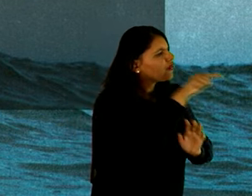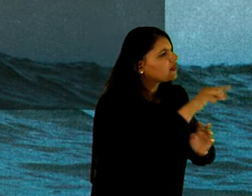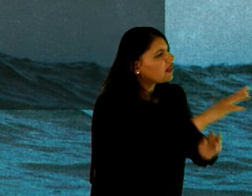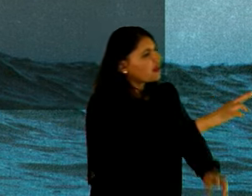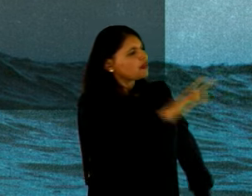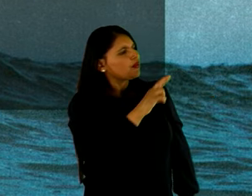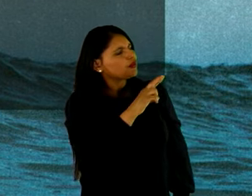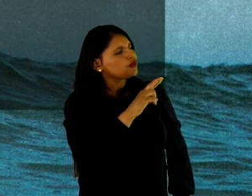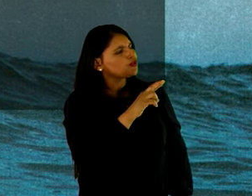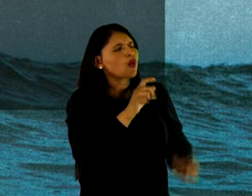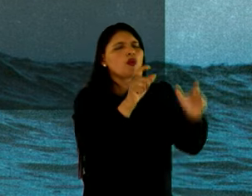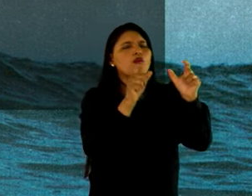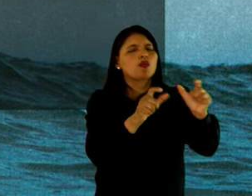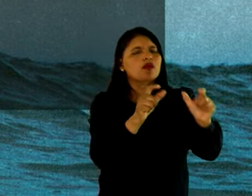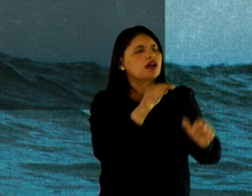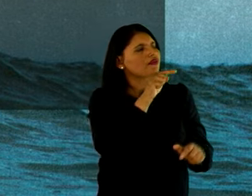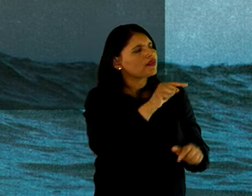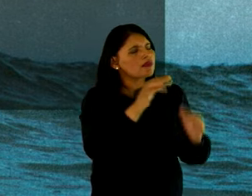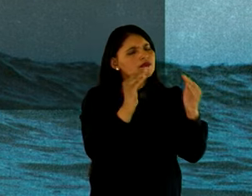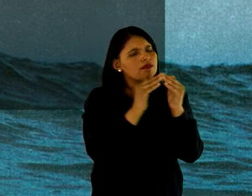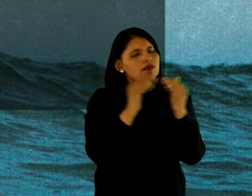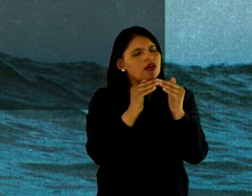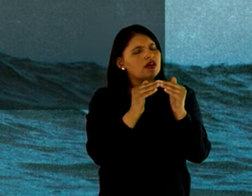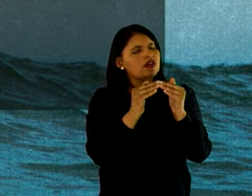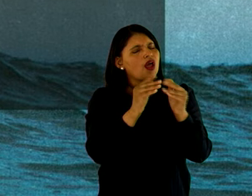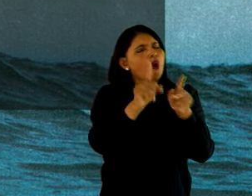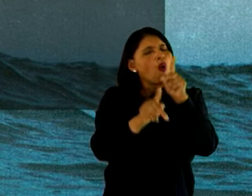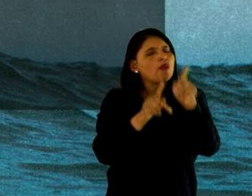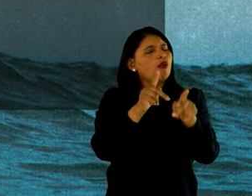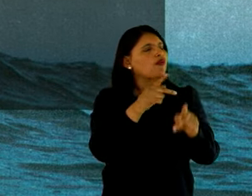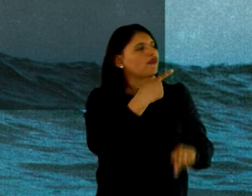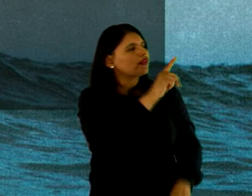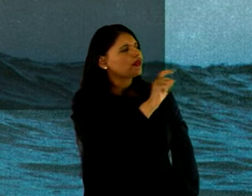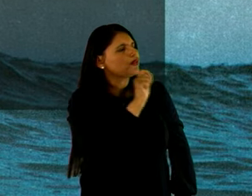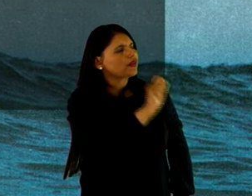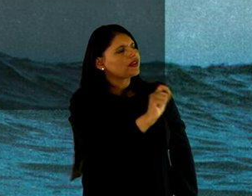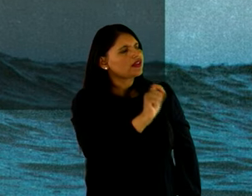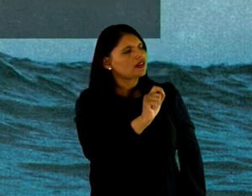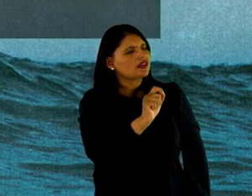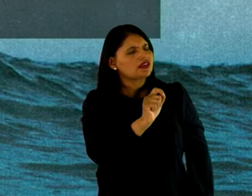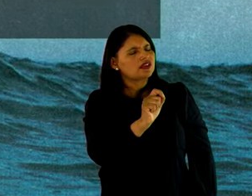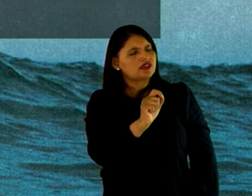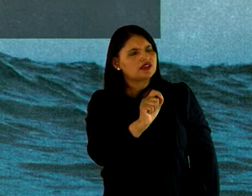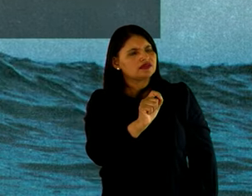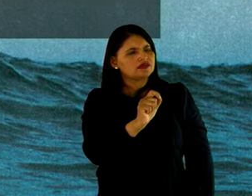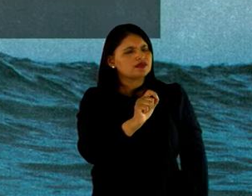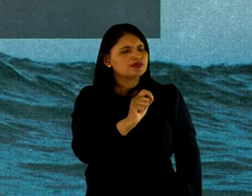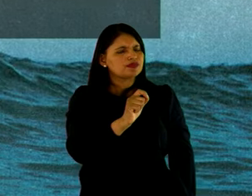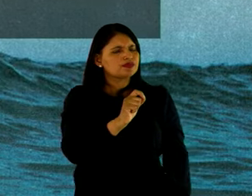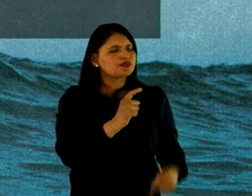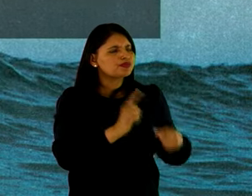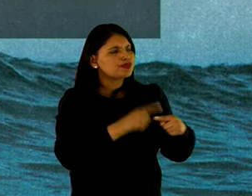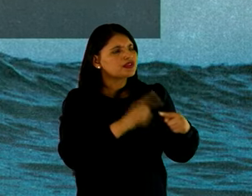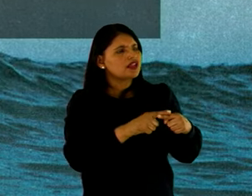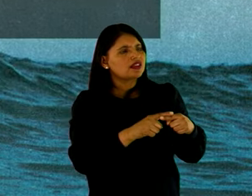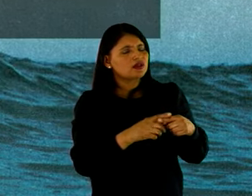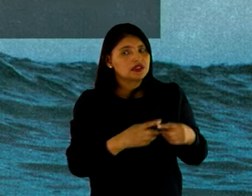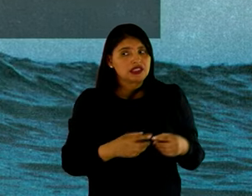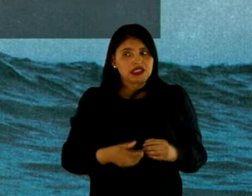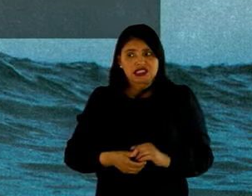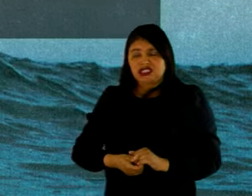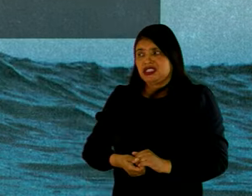terra? E de que povo és tu? Achar o culpado? Foi um